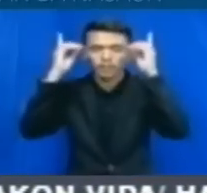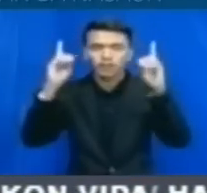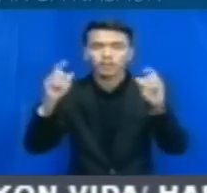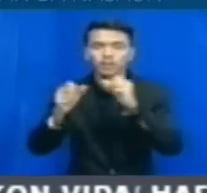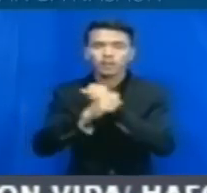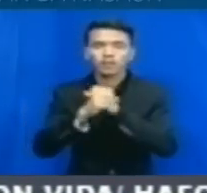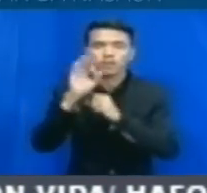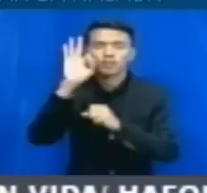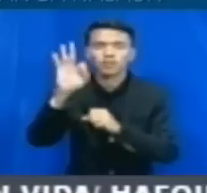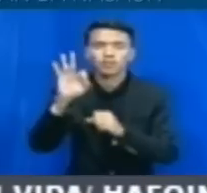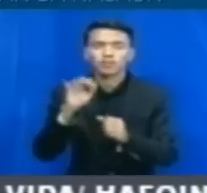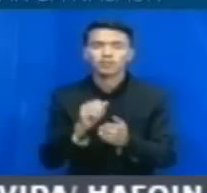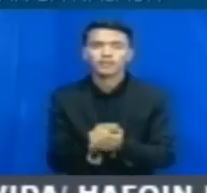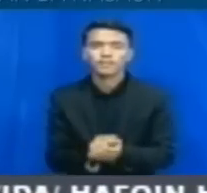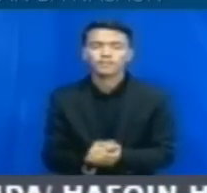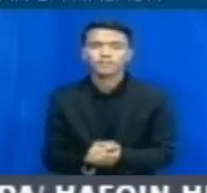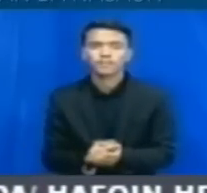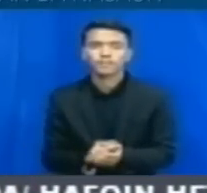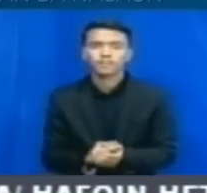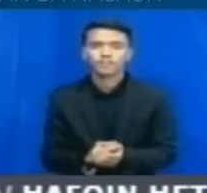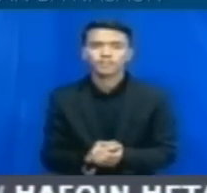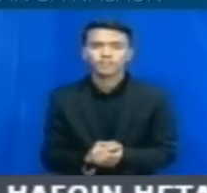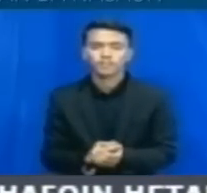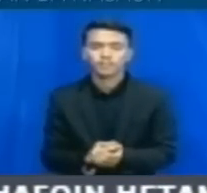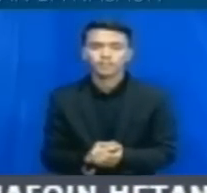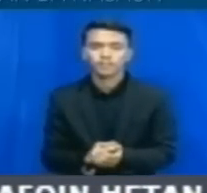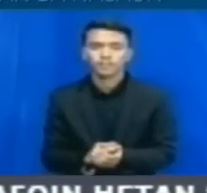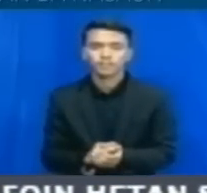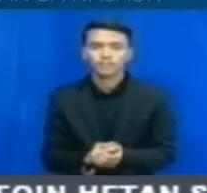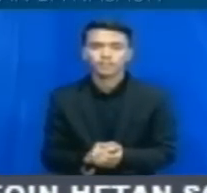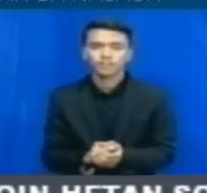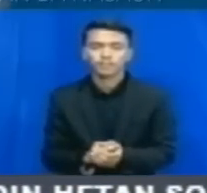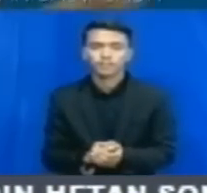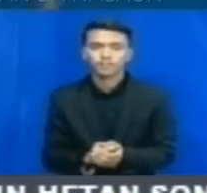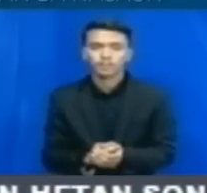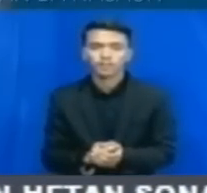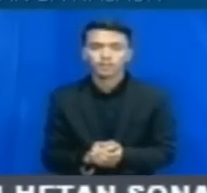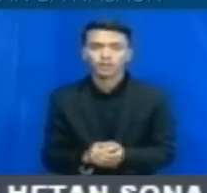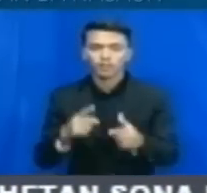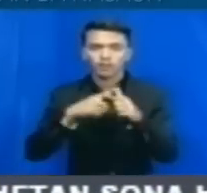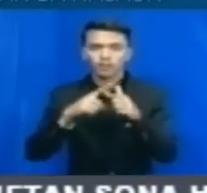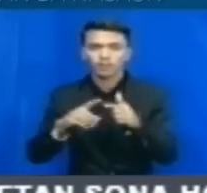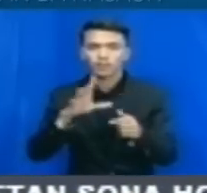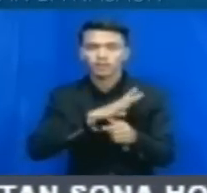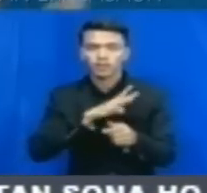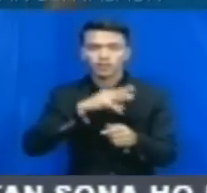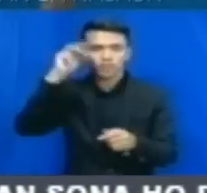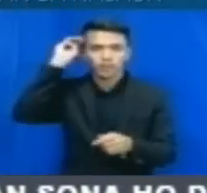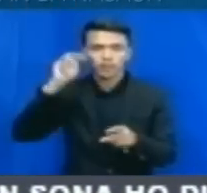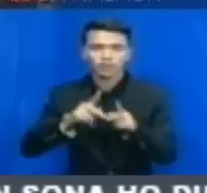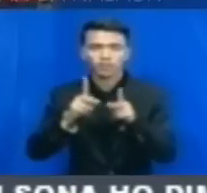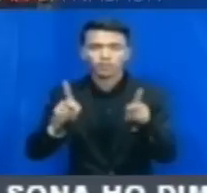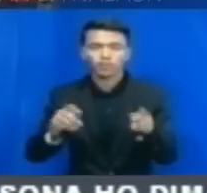na insia nebe tem que prejão pre a manter inteiro ou a apresentação periódica. Para depois, reentrar o Ministério Público ou a